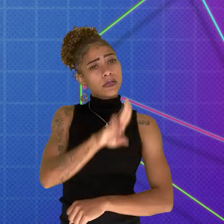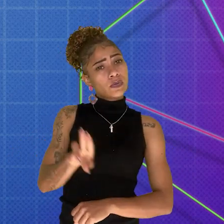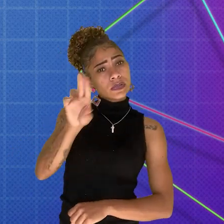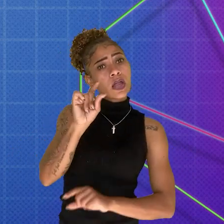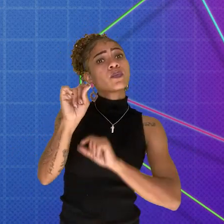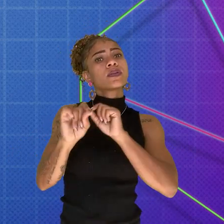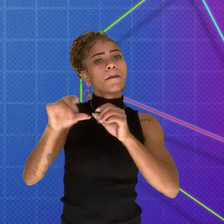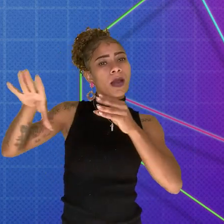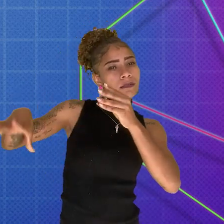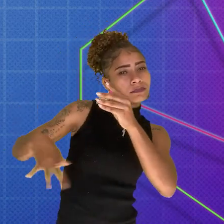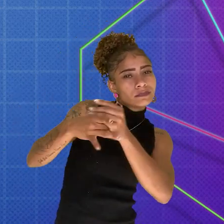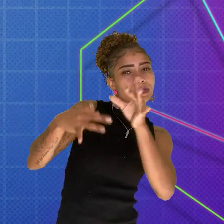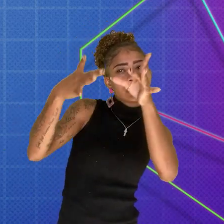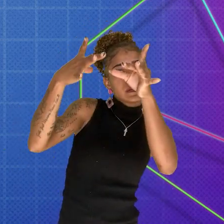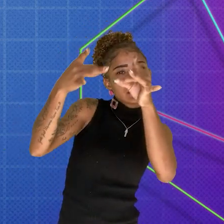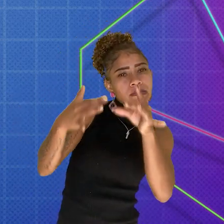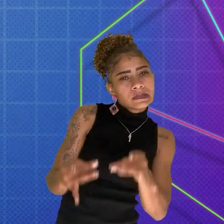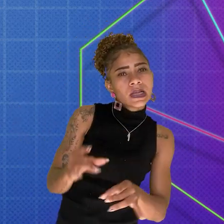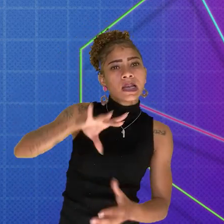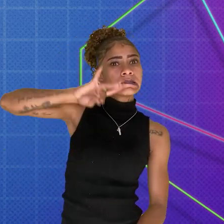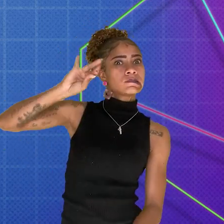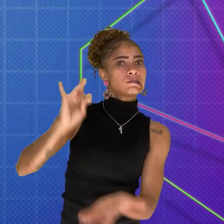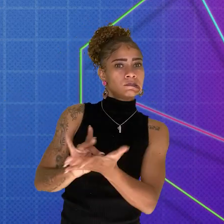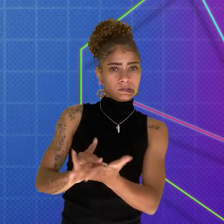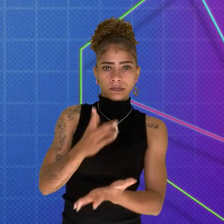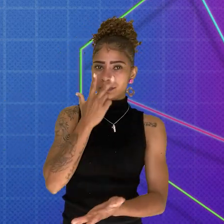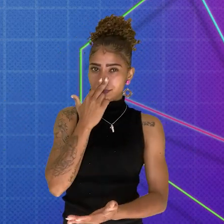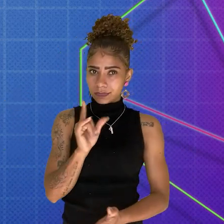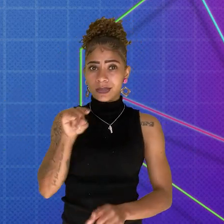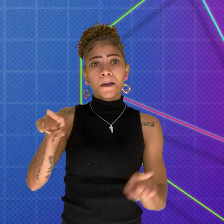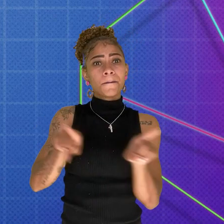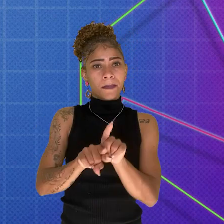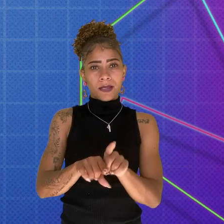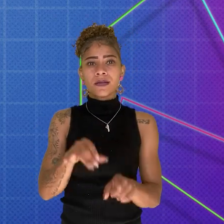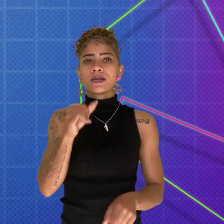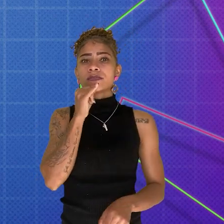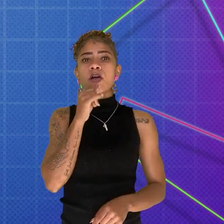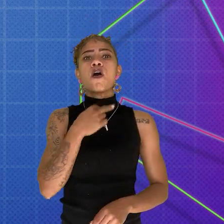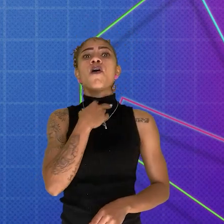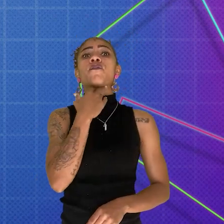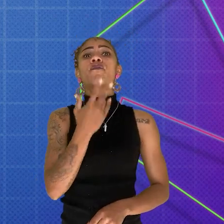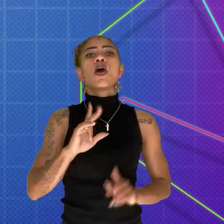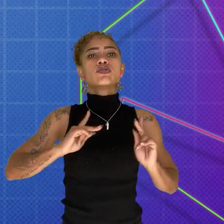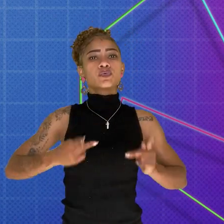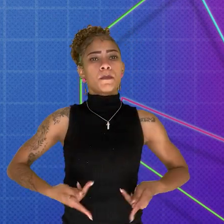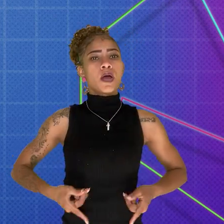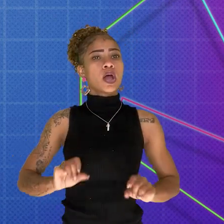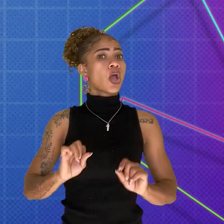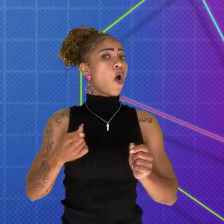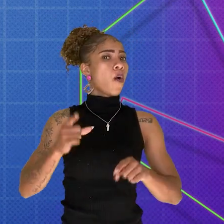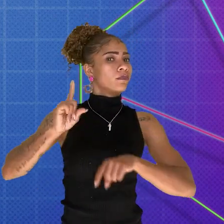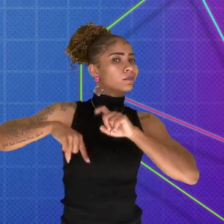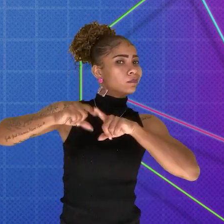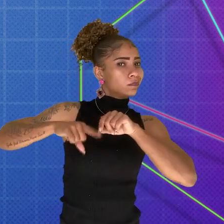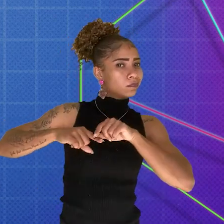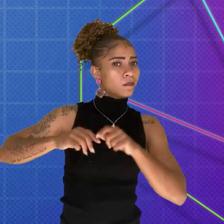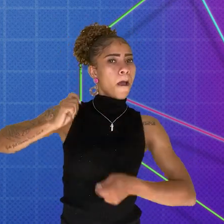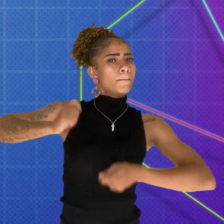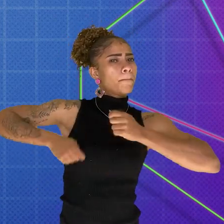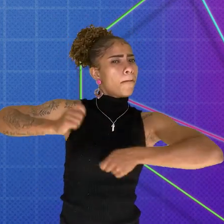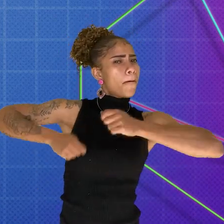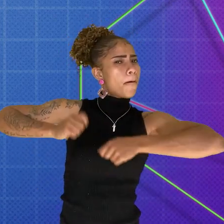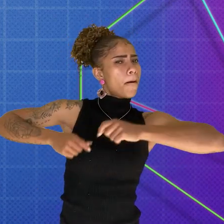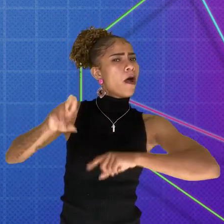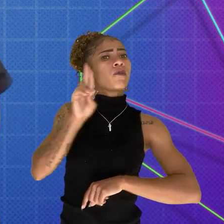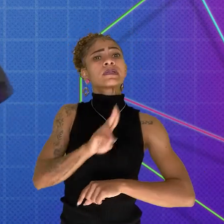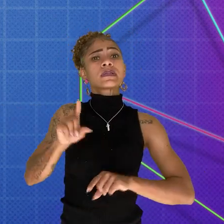podem ser usados para adicionar um detalhe e elementos realistas à trilha sonora, como vozes humanas ou instrumentos acústicos.